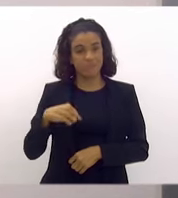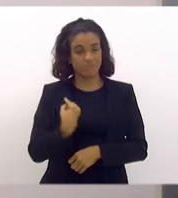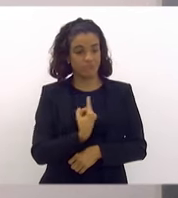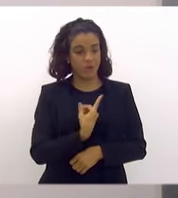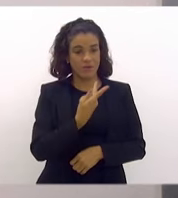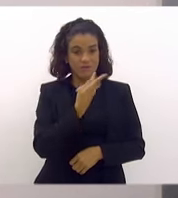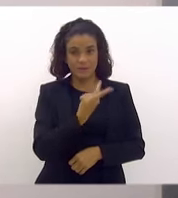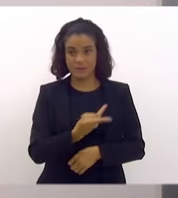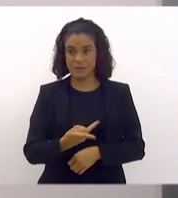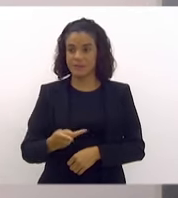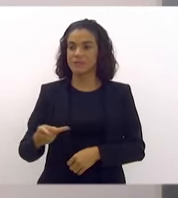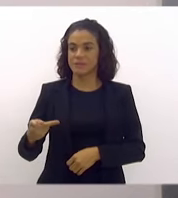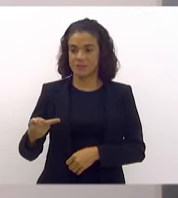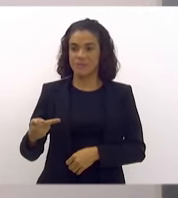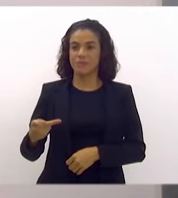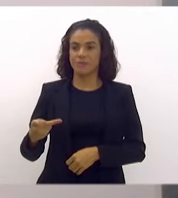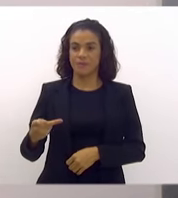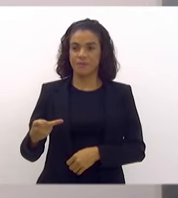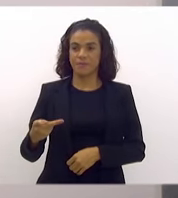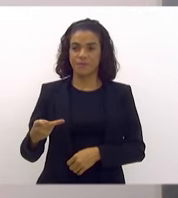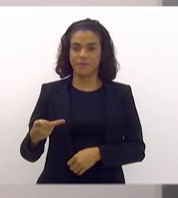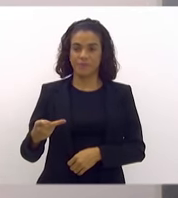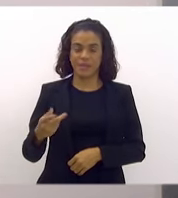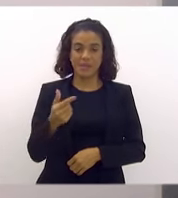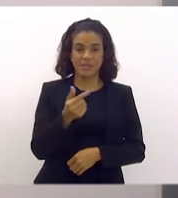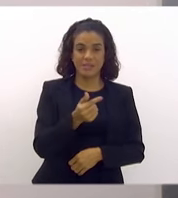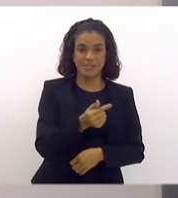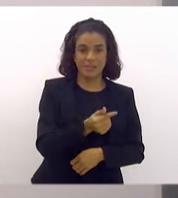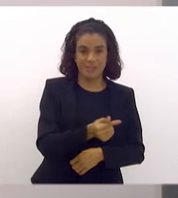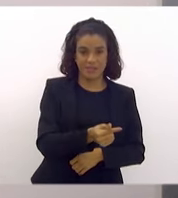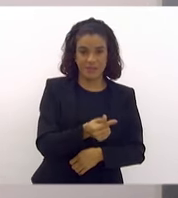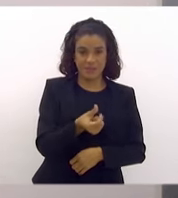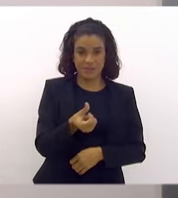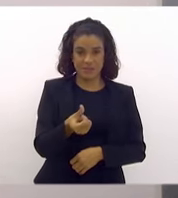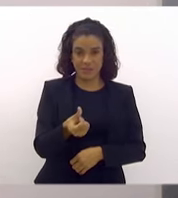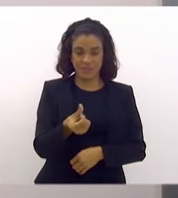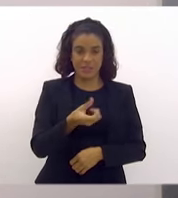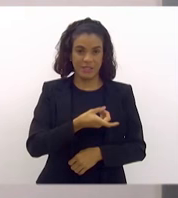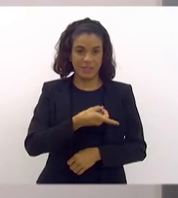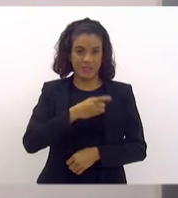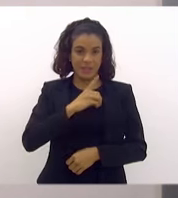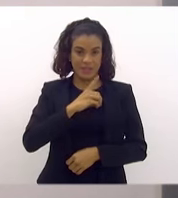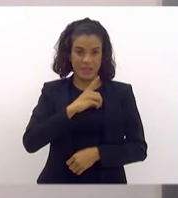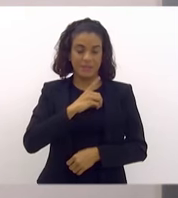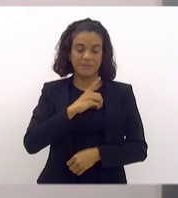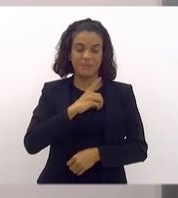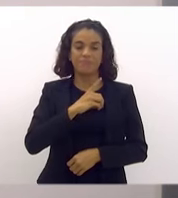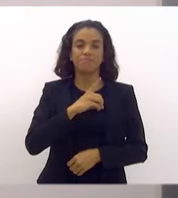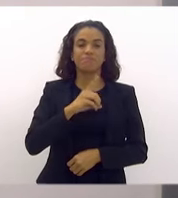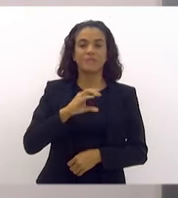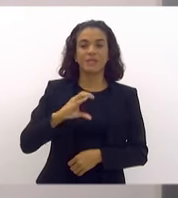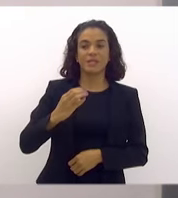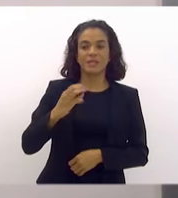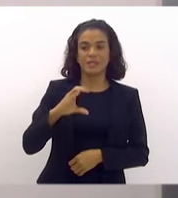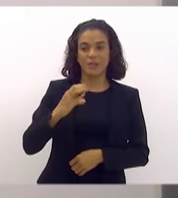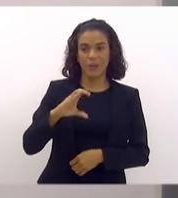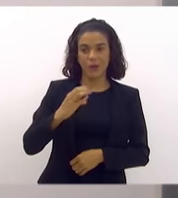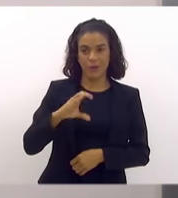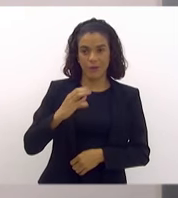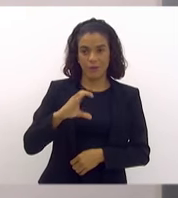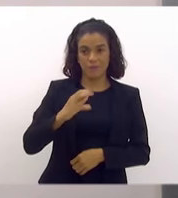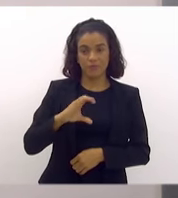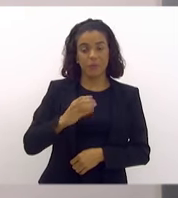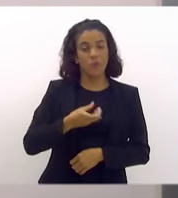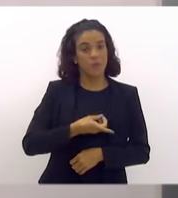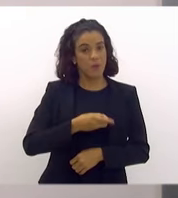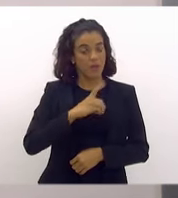a a 76ª DP lá de Niterói uma das delegacias que a gente a